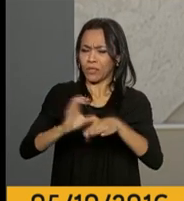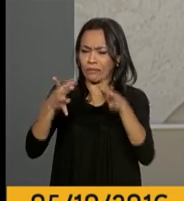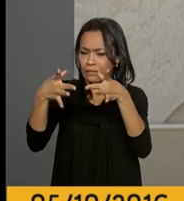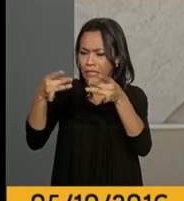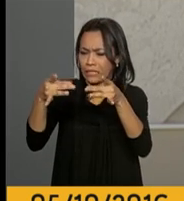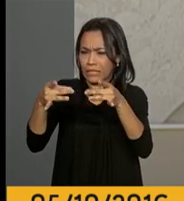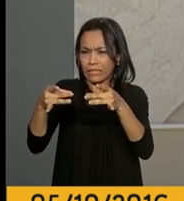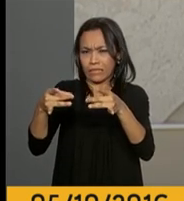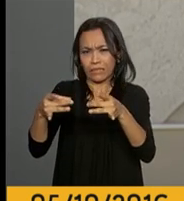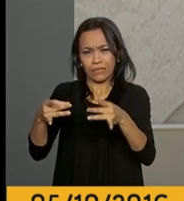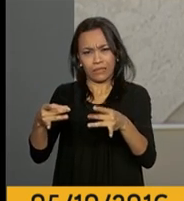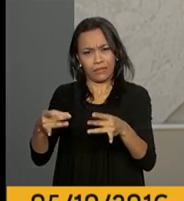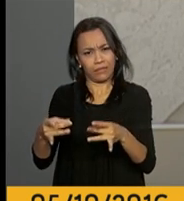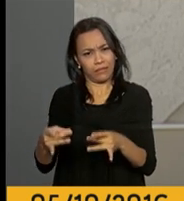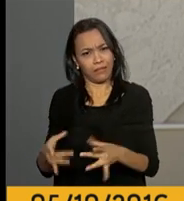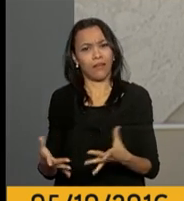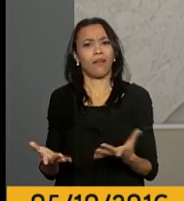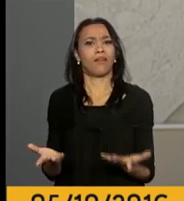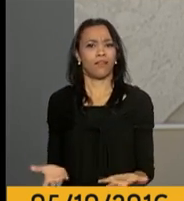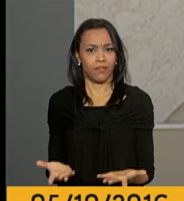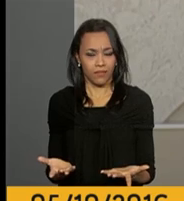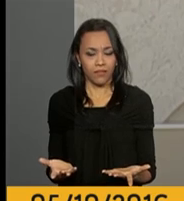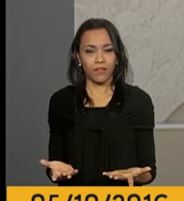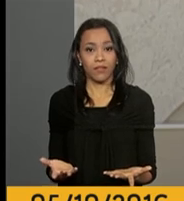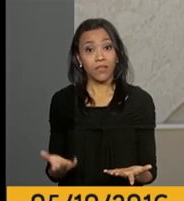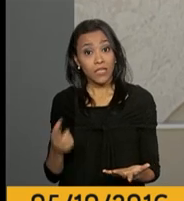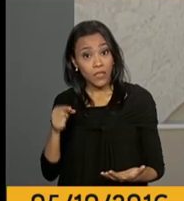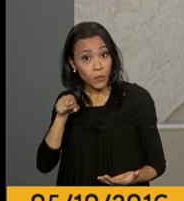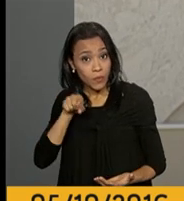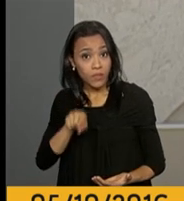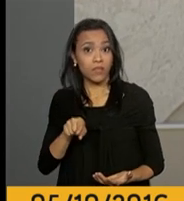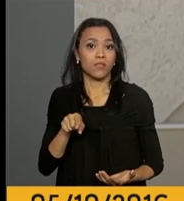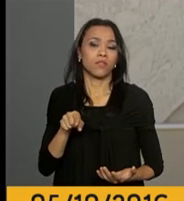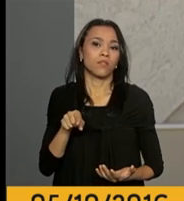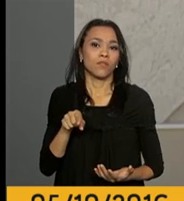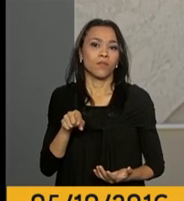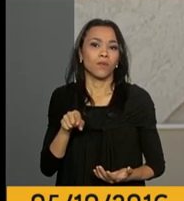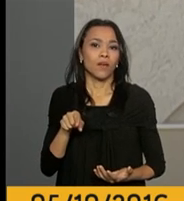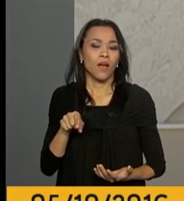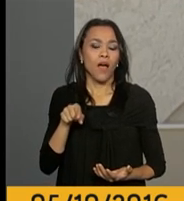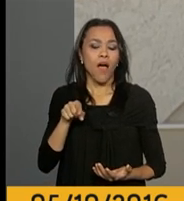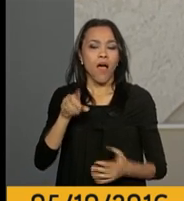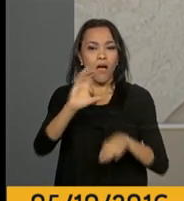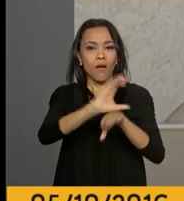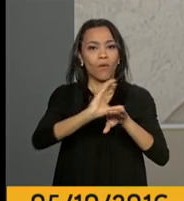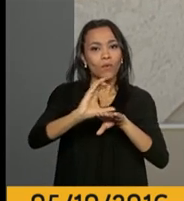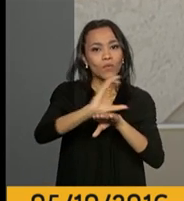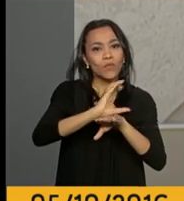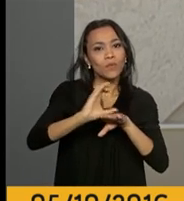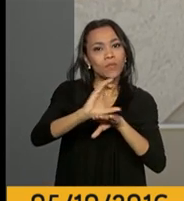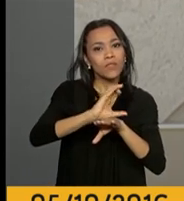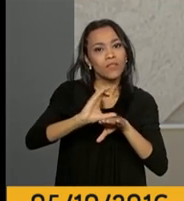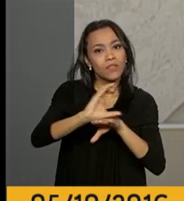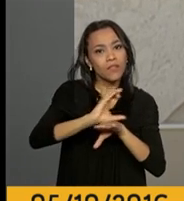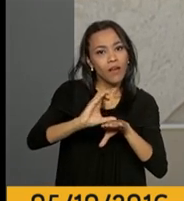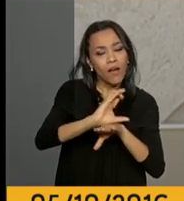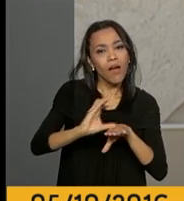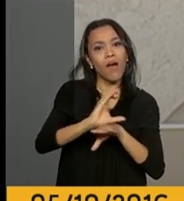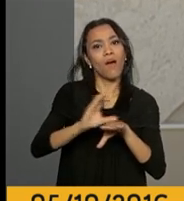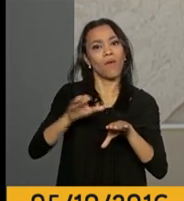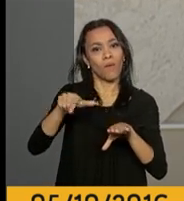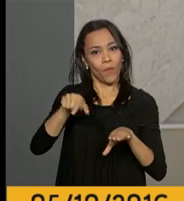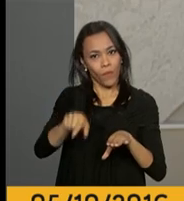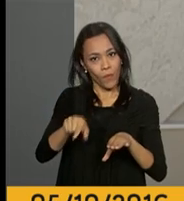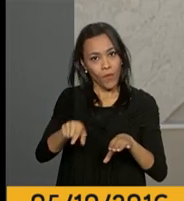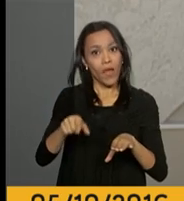pormenor e com isto digamos assim ela restringe a área discricionária do